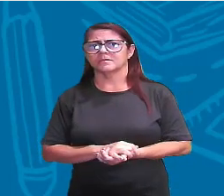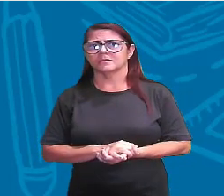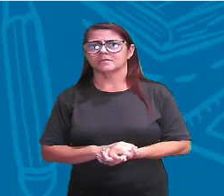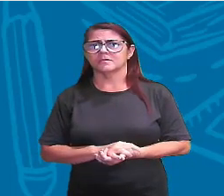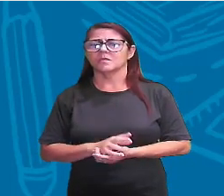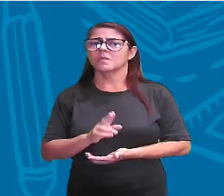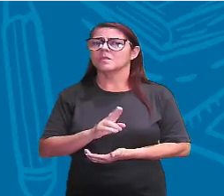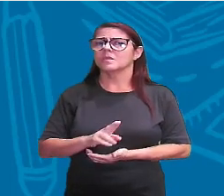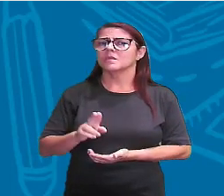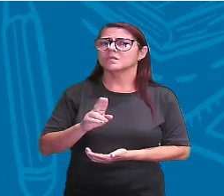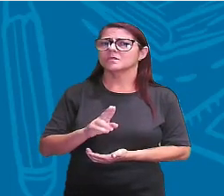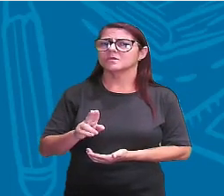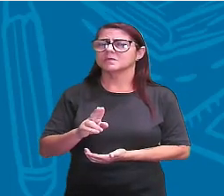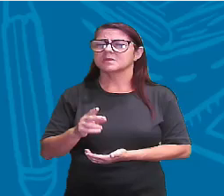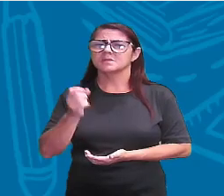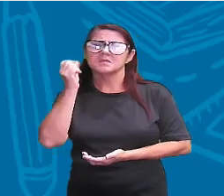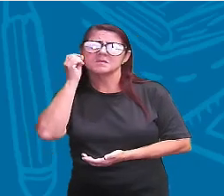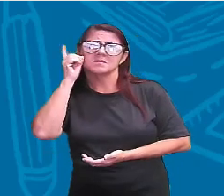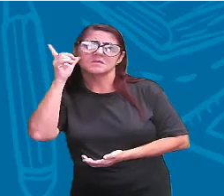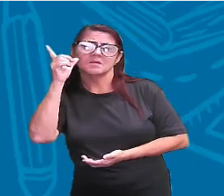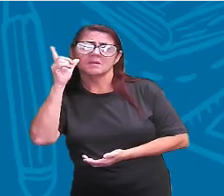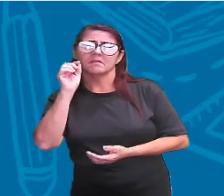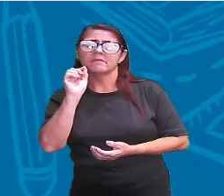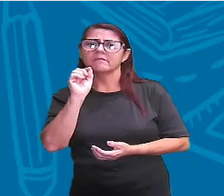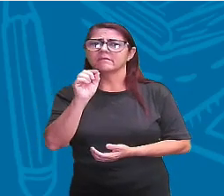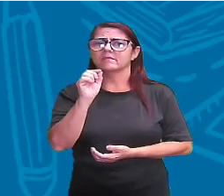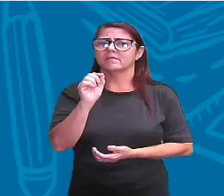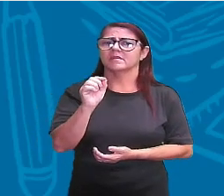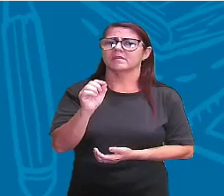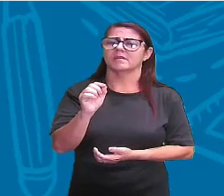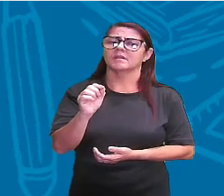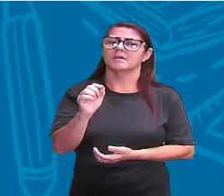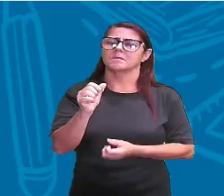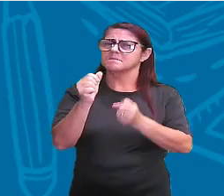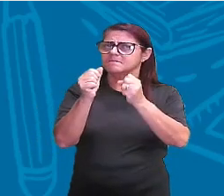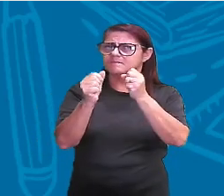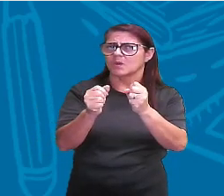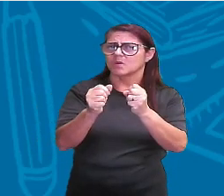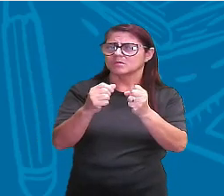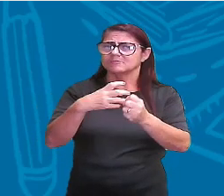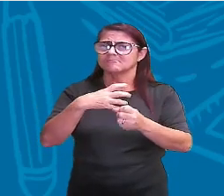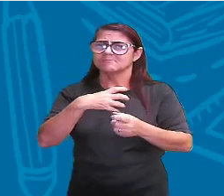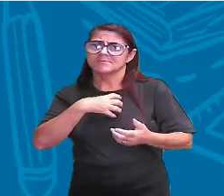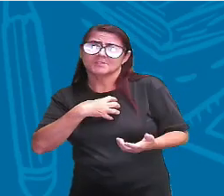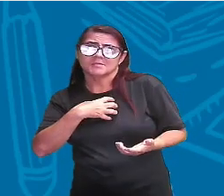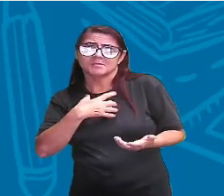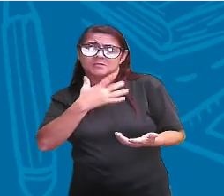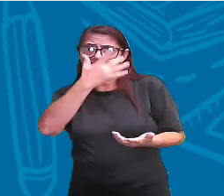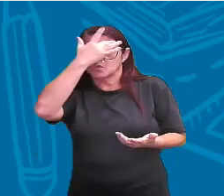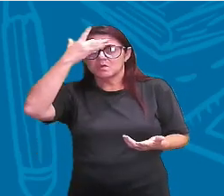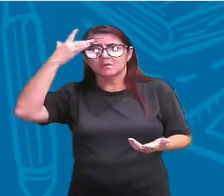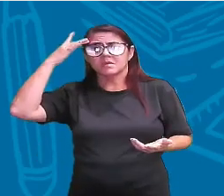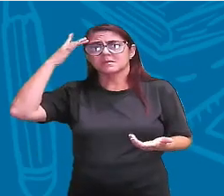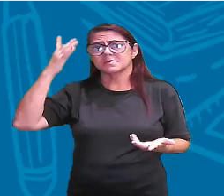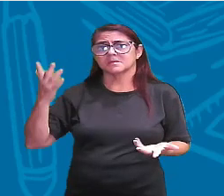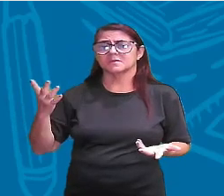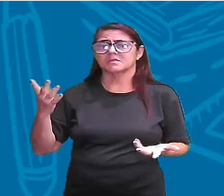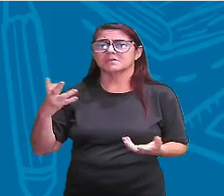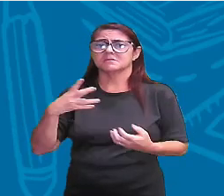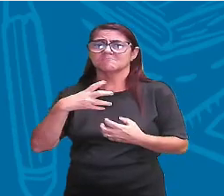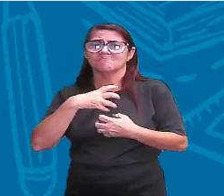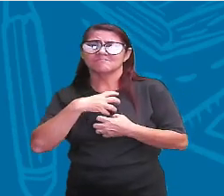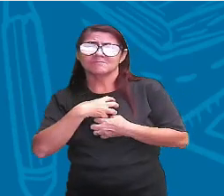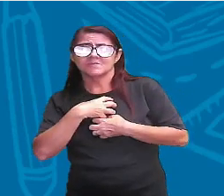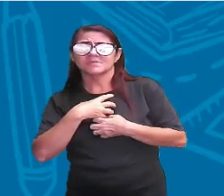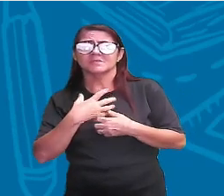One é utilizado para dar aquela ideia de quê? De generalização. E ele pode ter o sentido de alguém. Então, one pode ter o